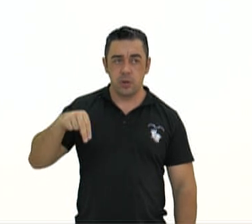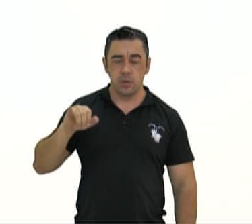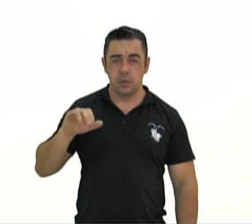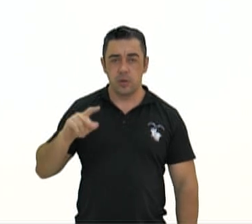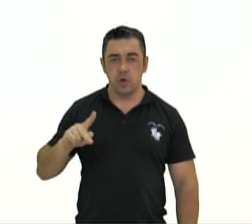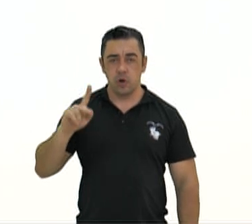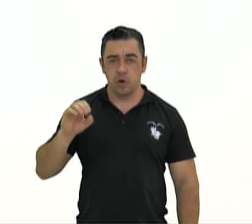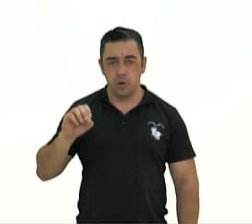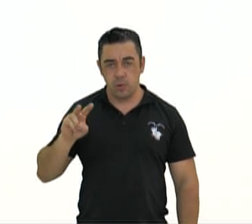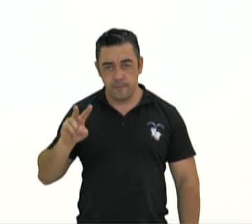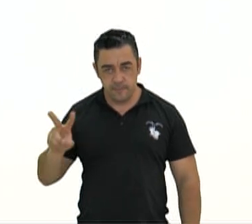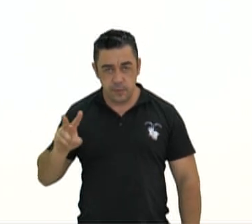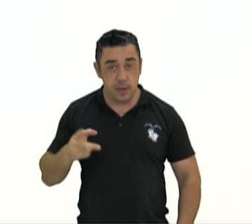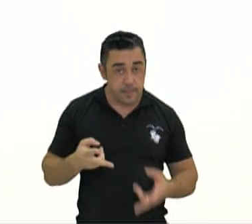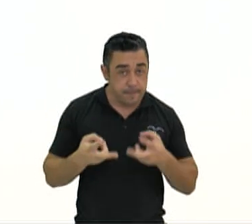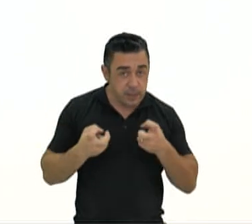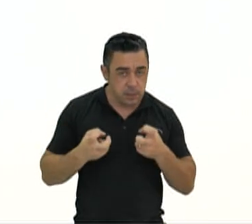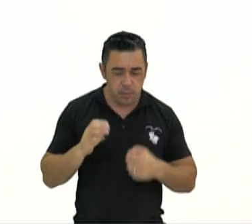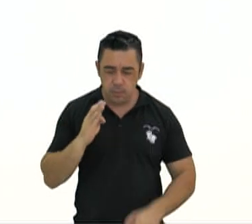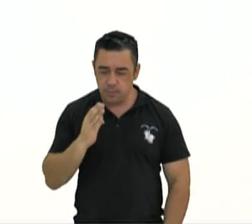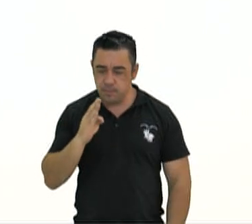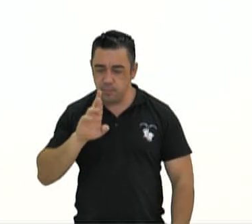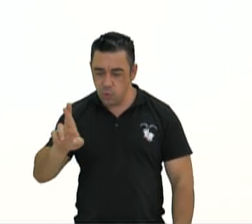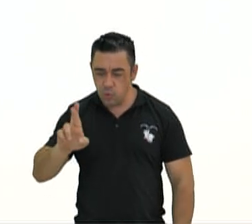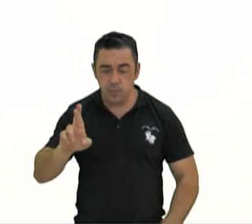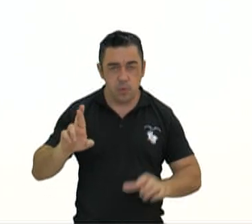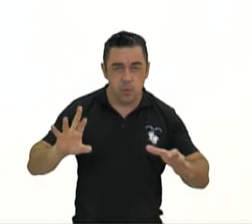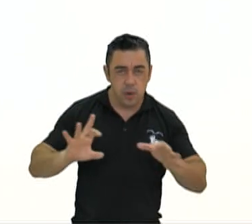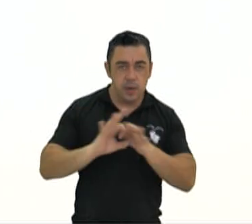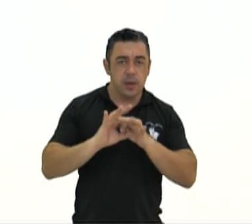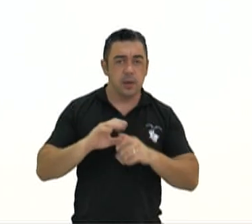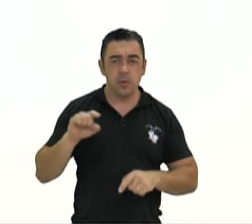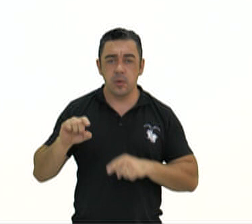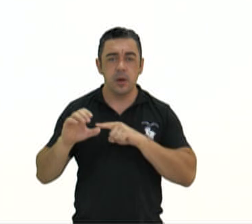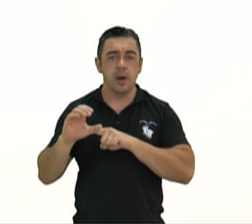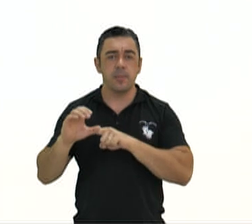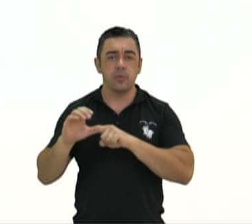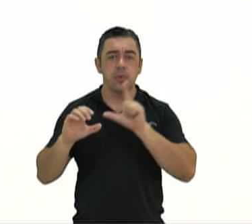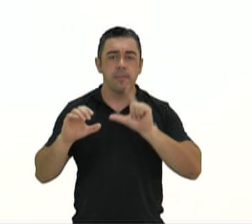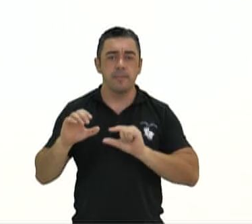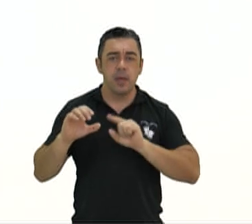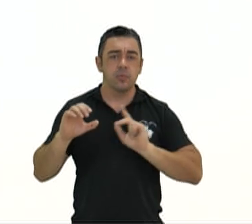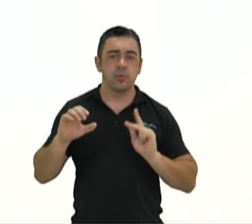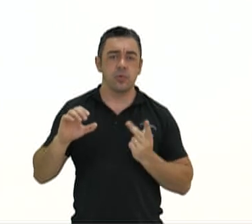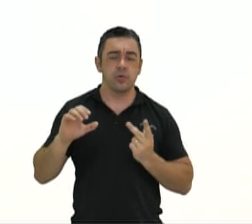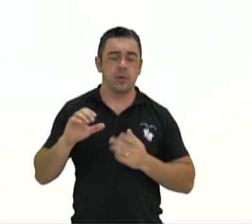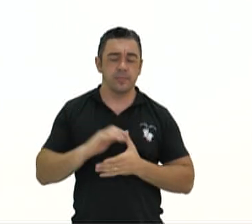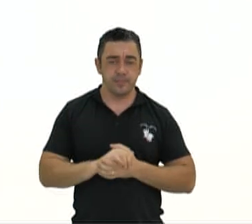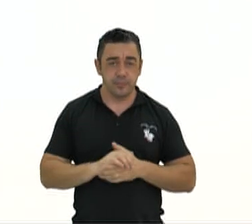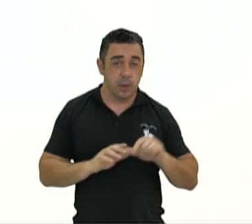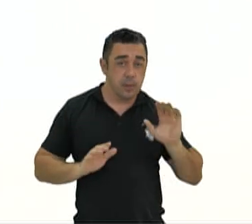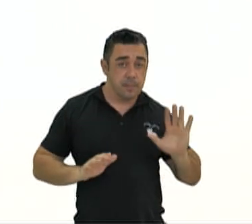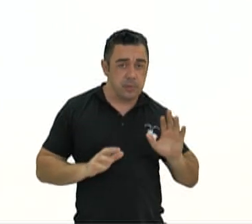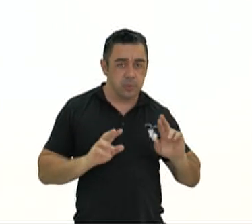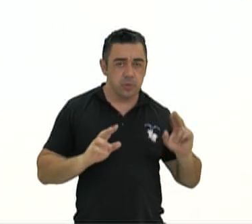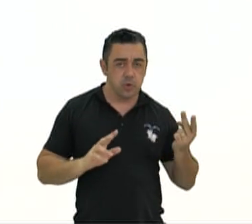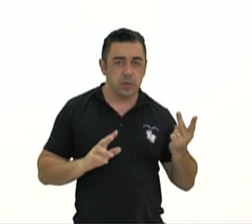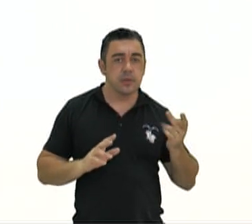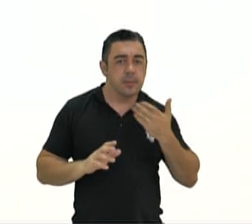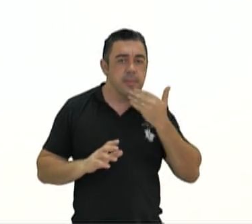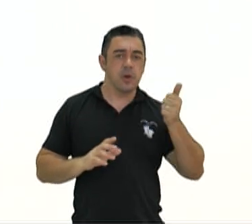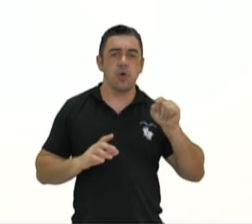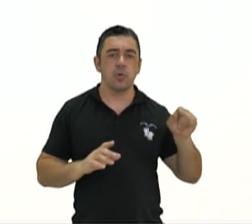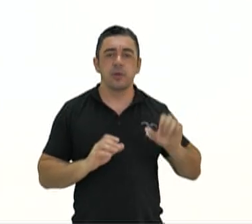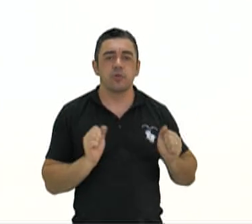se ligava, o bromo ou o aleto, ele se ligava ao carbono menos hidrogenado. E o hidrogênio prefere o carbono com